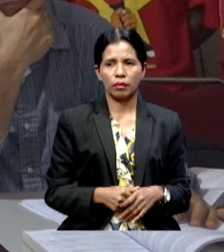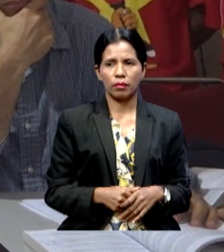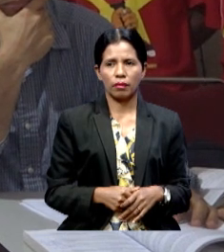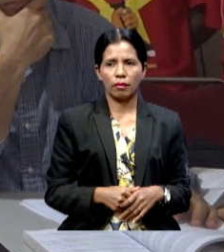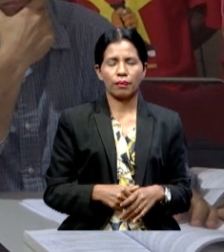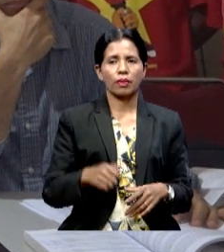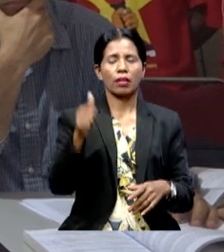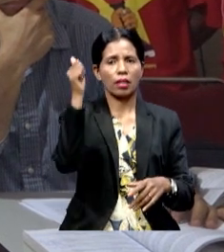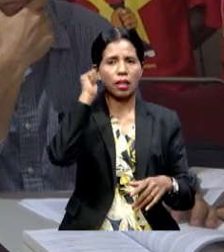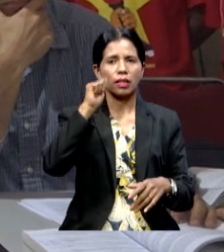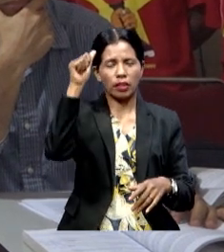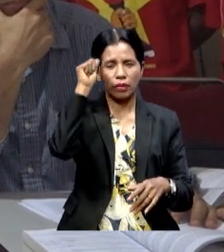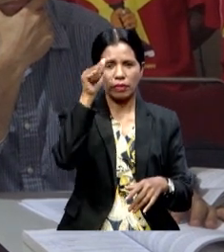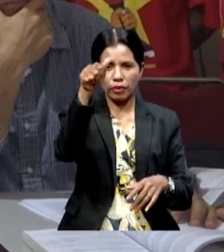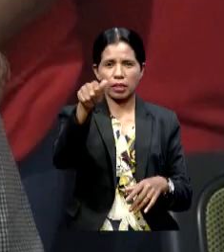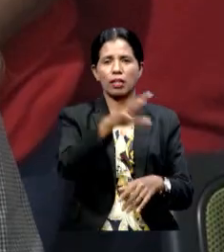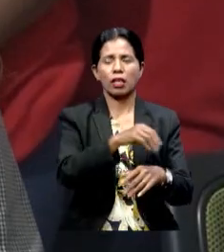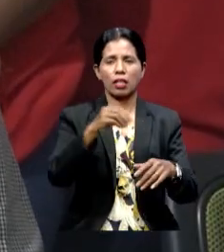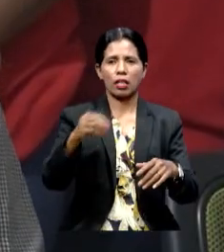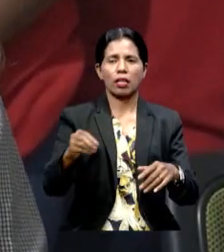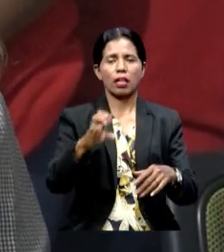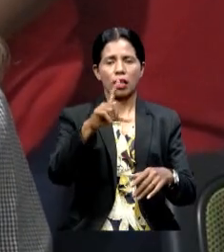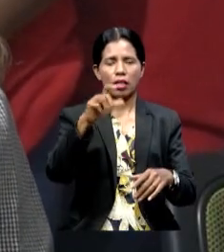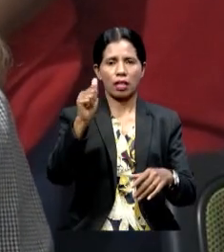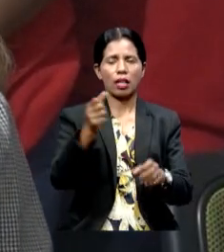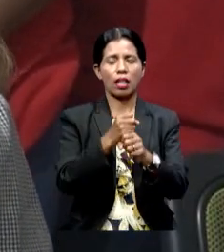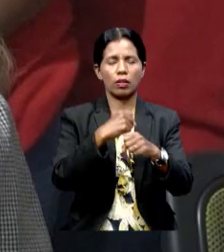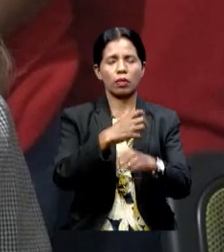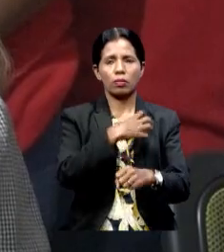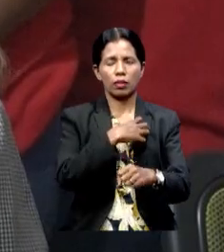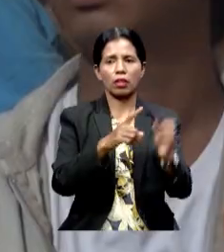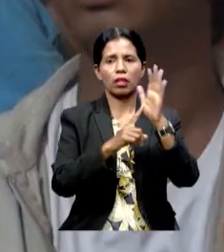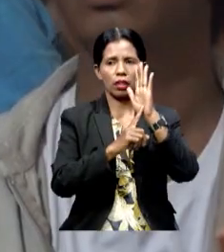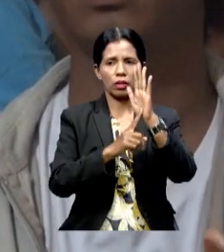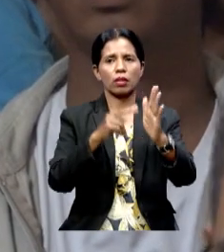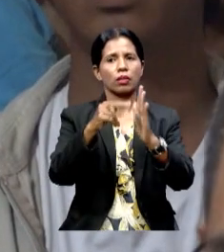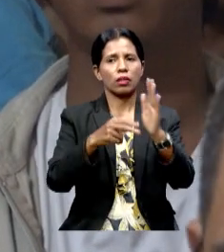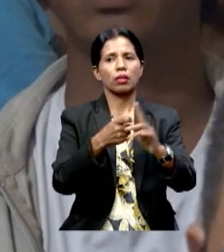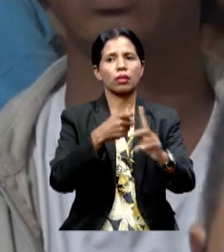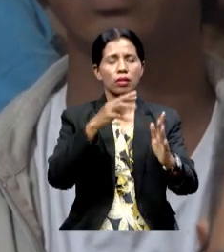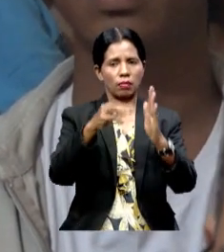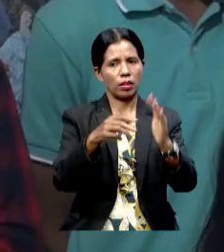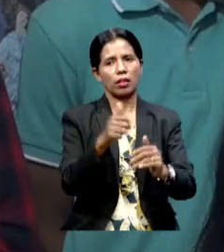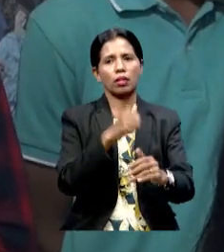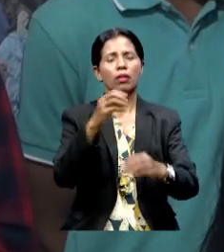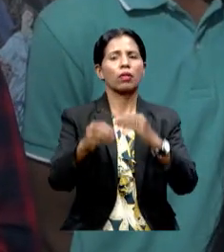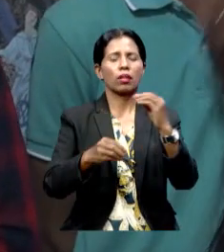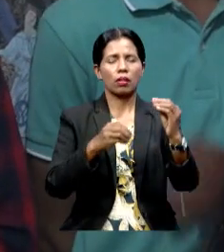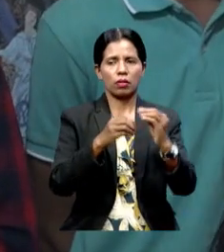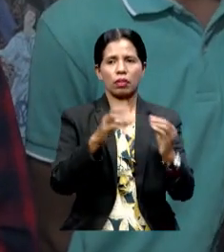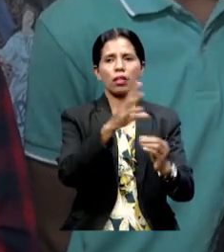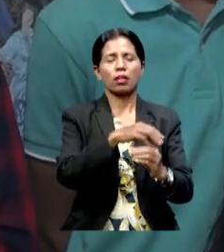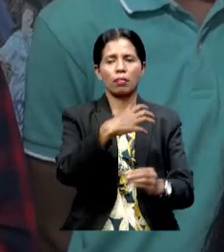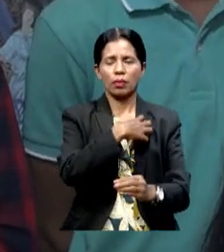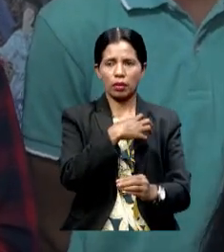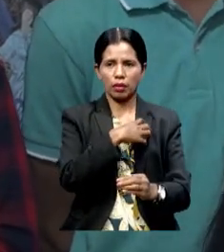Ativista Ela Variana Hateden atuação Nebehal Russi Penetele na publicação Notícia Russi Mídia Balon. Com a notificação